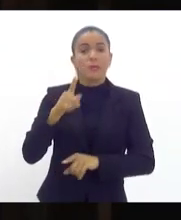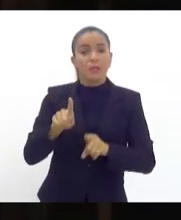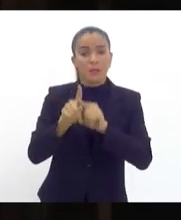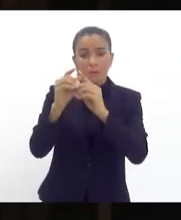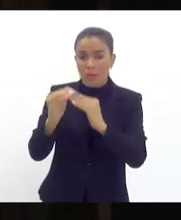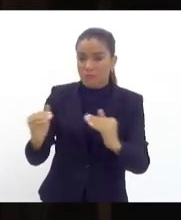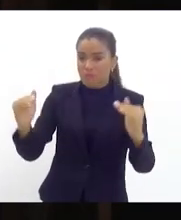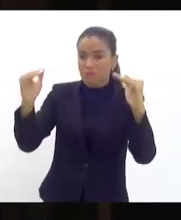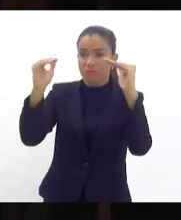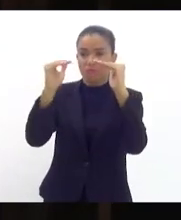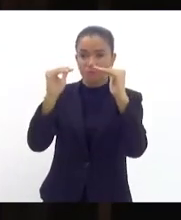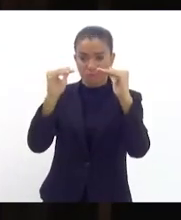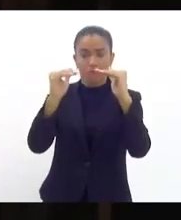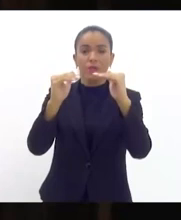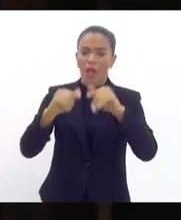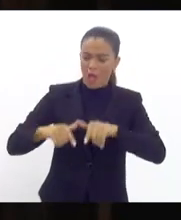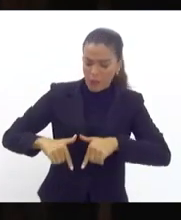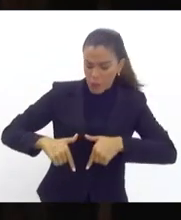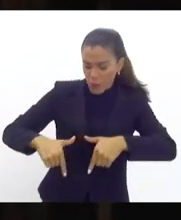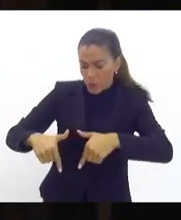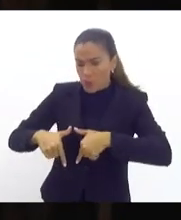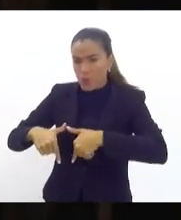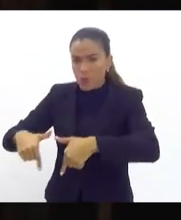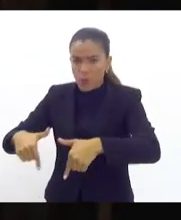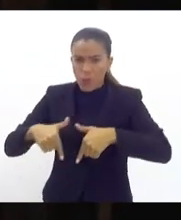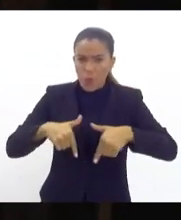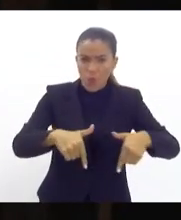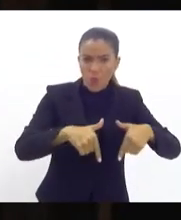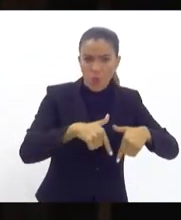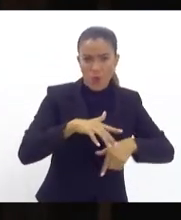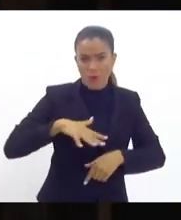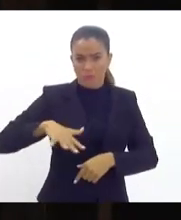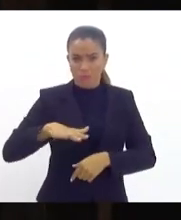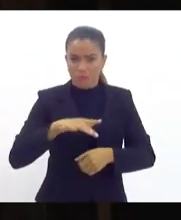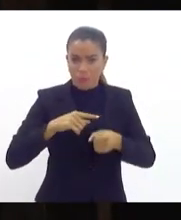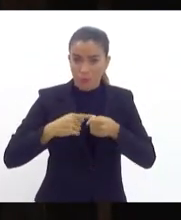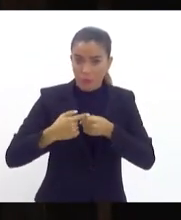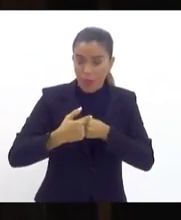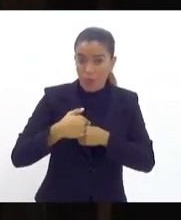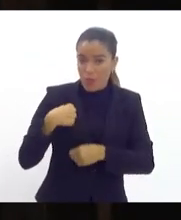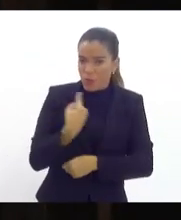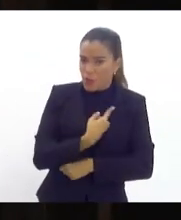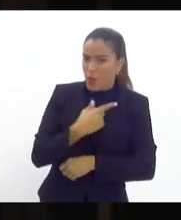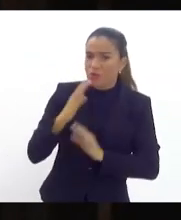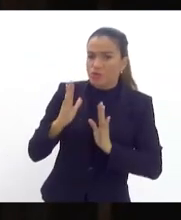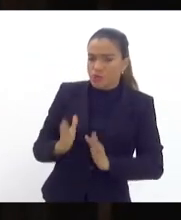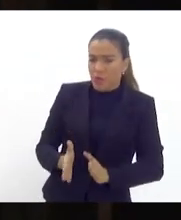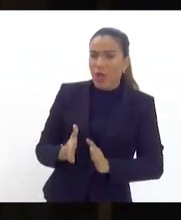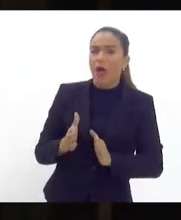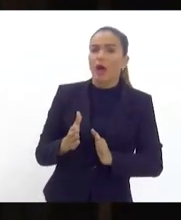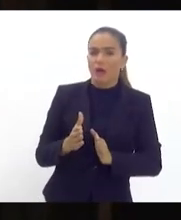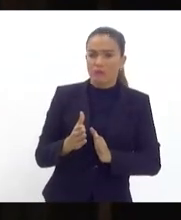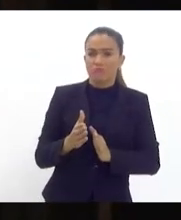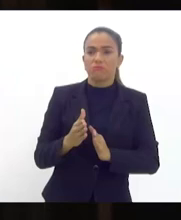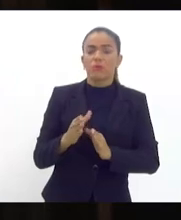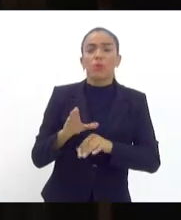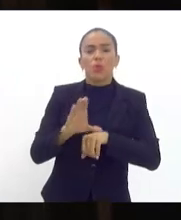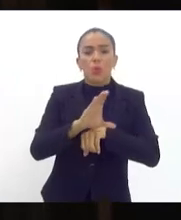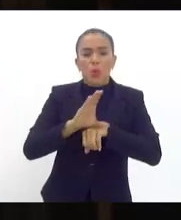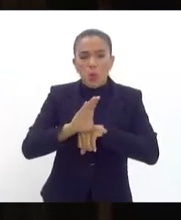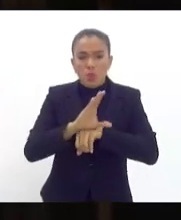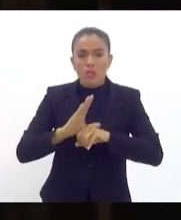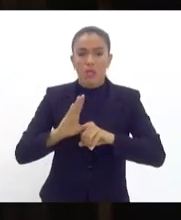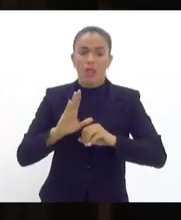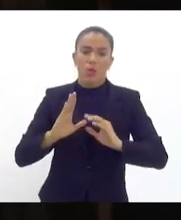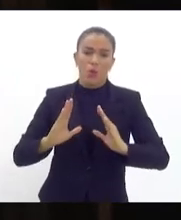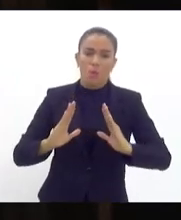autoridades do que vem atuando no bairro no momento então nós já fazemos isso até um pouco na reuniões do Conselho comunitário